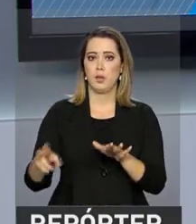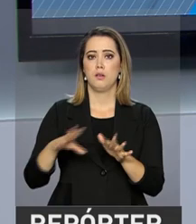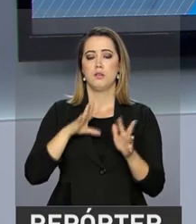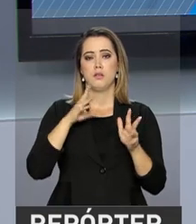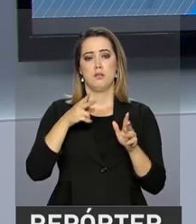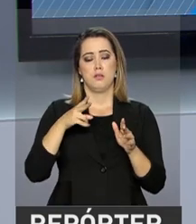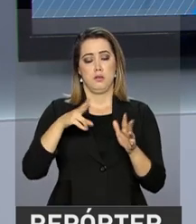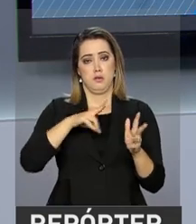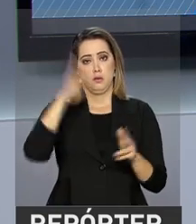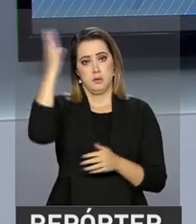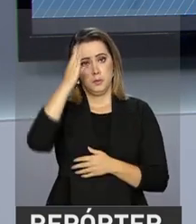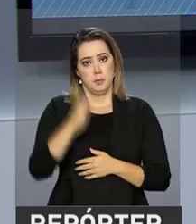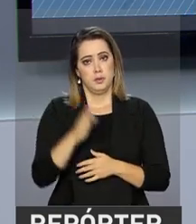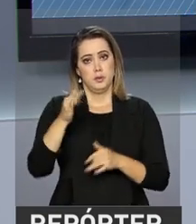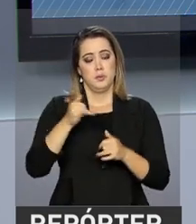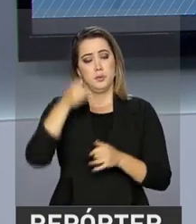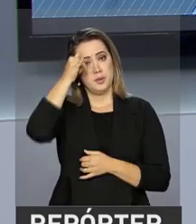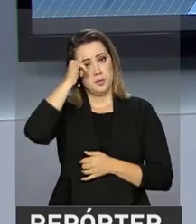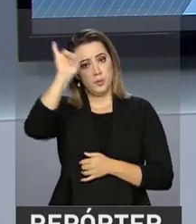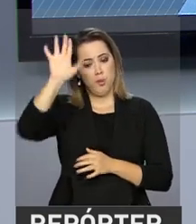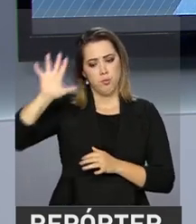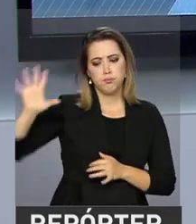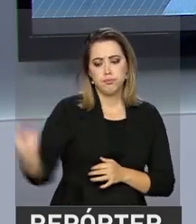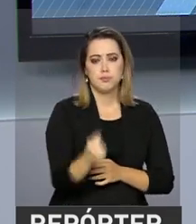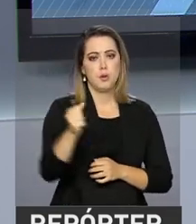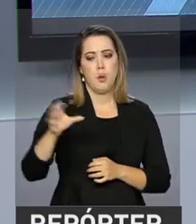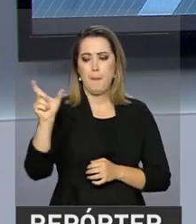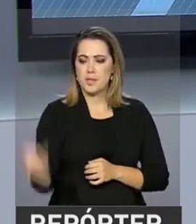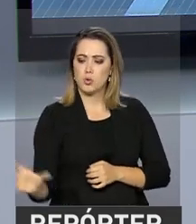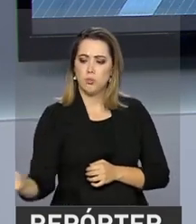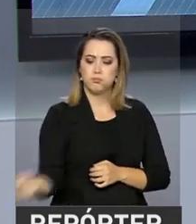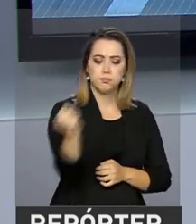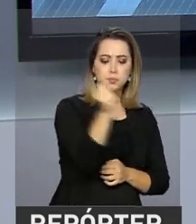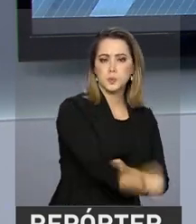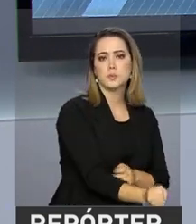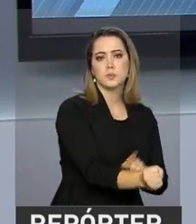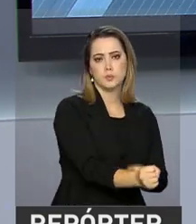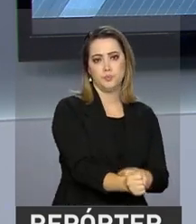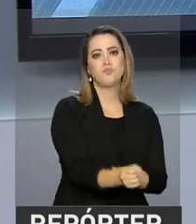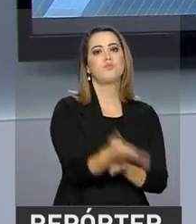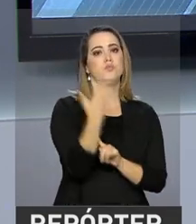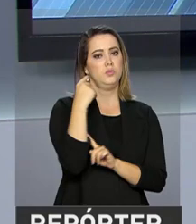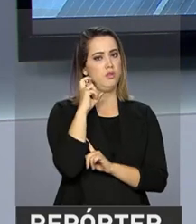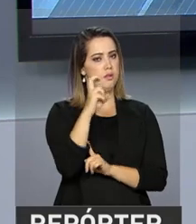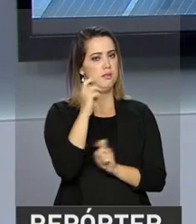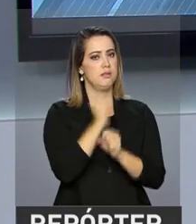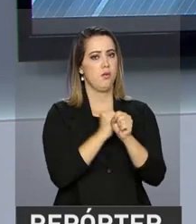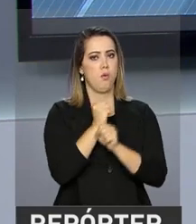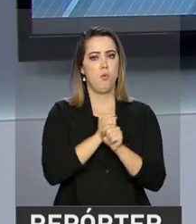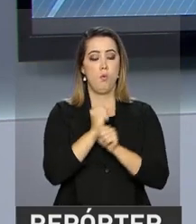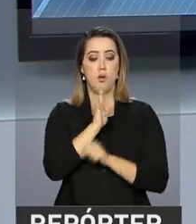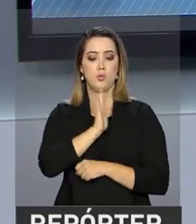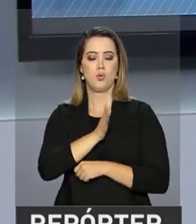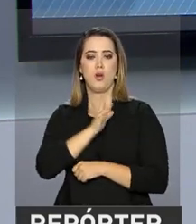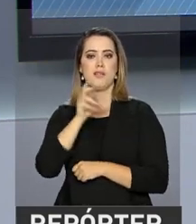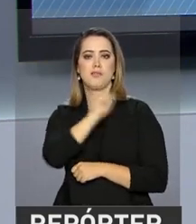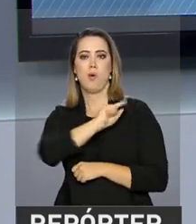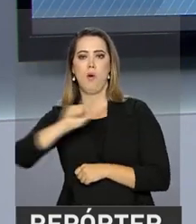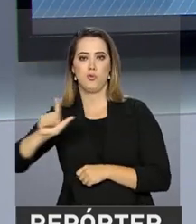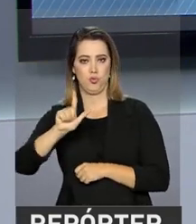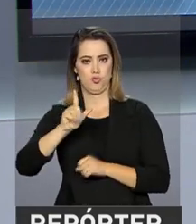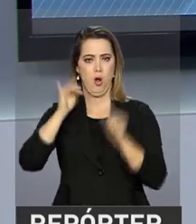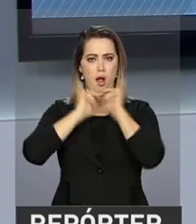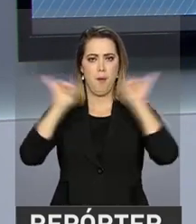contra o tráfico humano. Há 5 anos, o Brasil aderiu à campanha Coração Azul das Nações Unidas e as ações